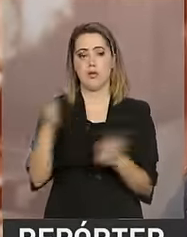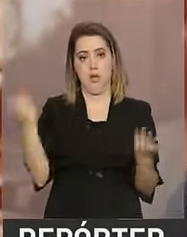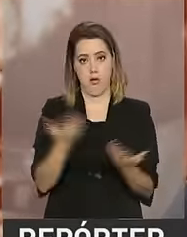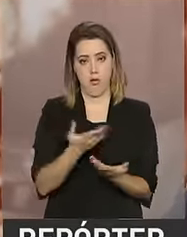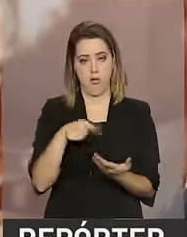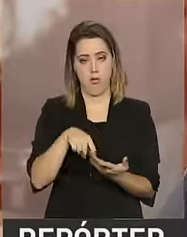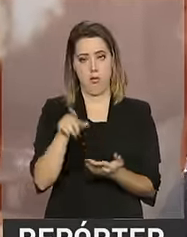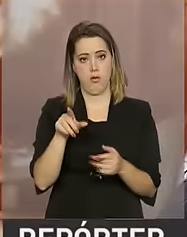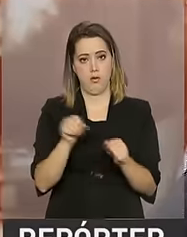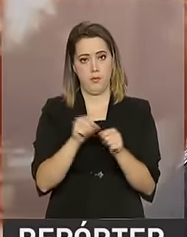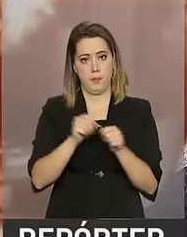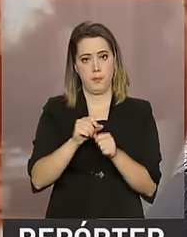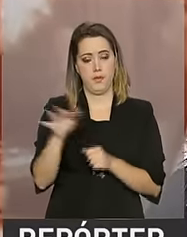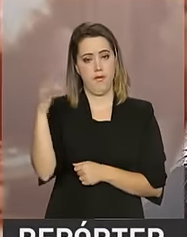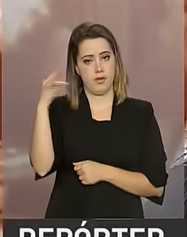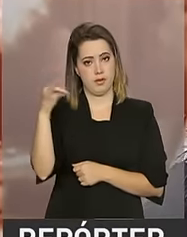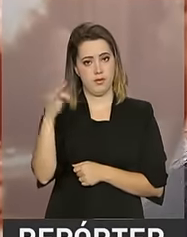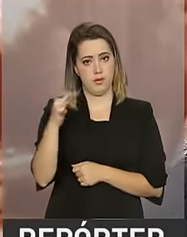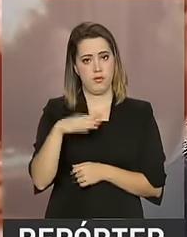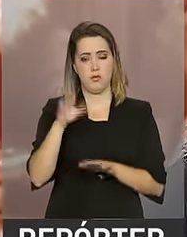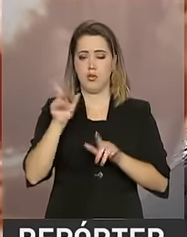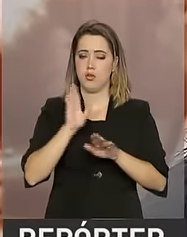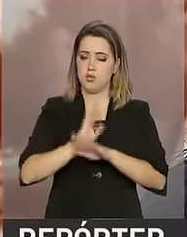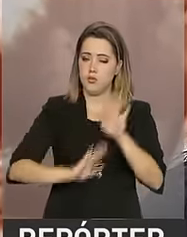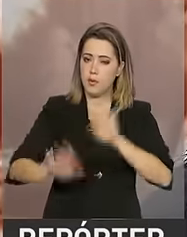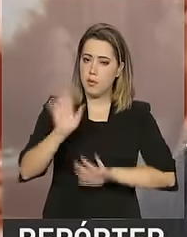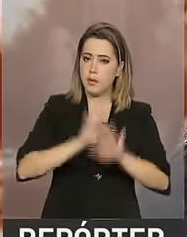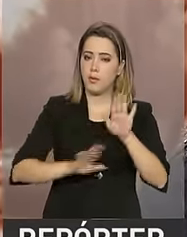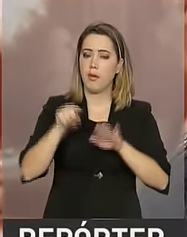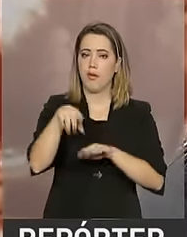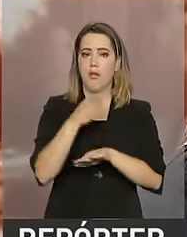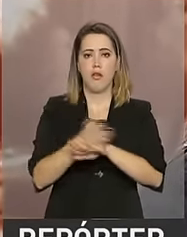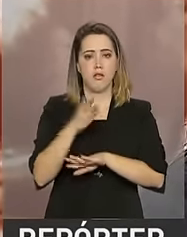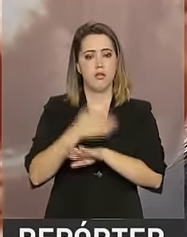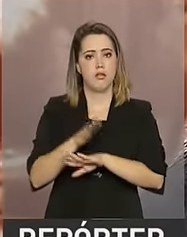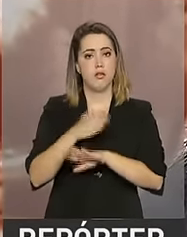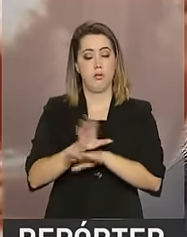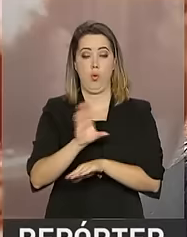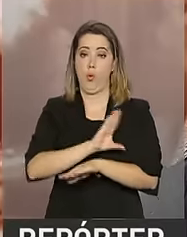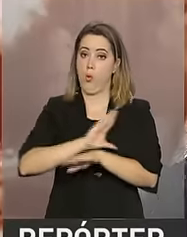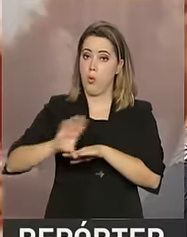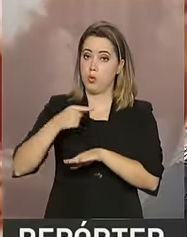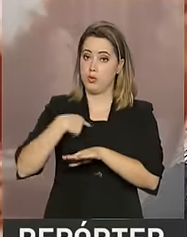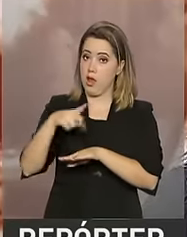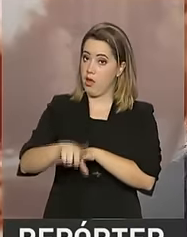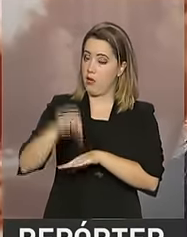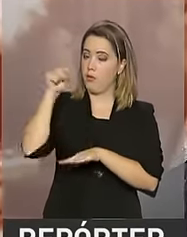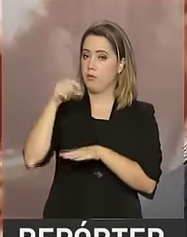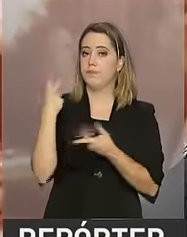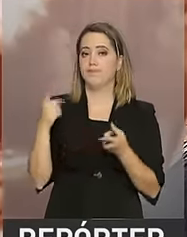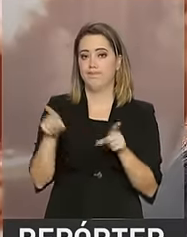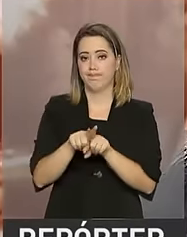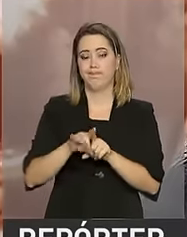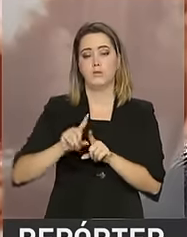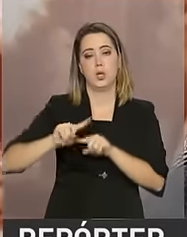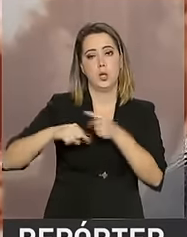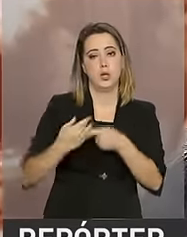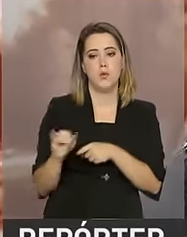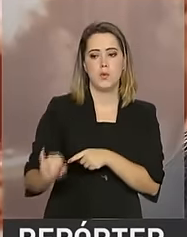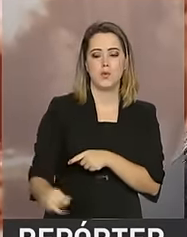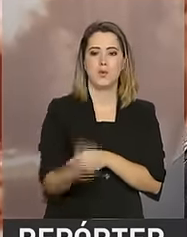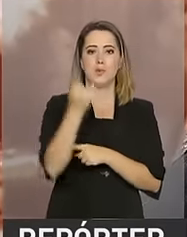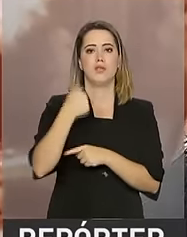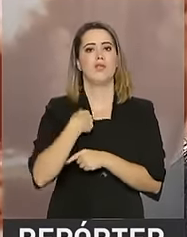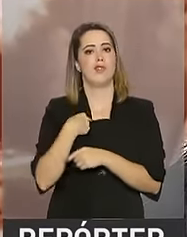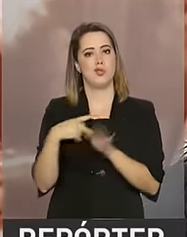e vai me profissionalizar me prepar parar no curso que eu que eu escolhi e eu vou ter a oportunidade de pagar com o